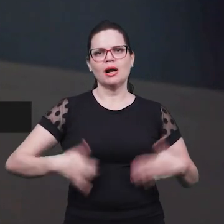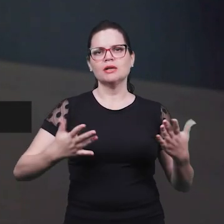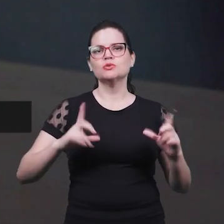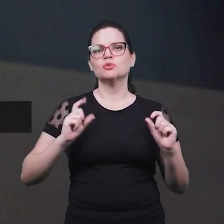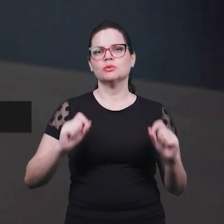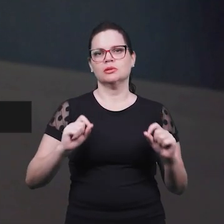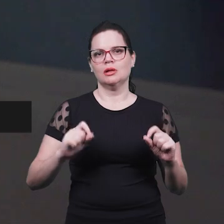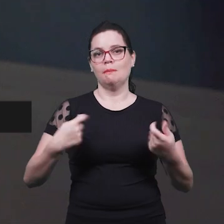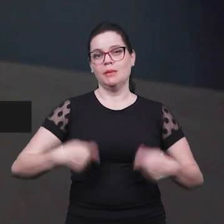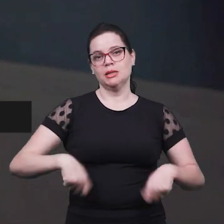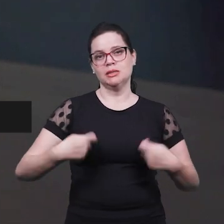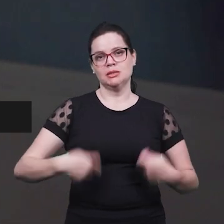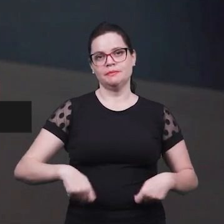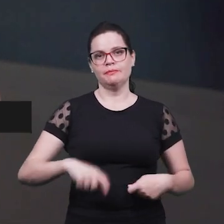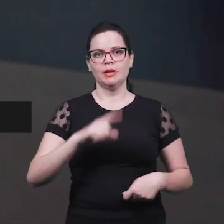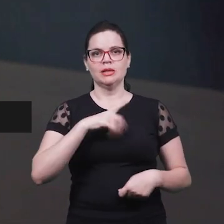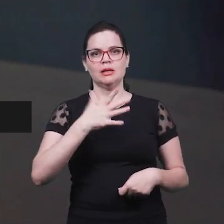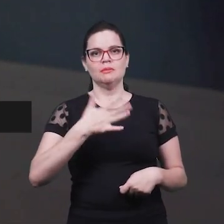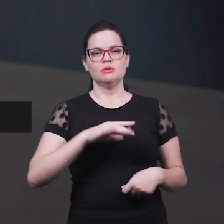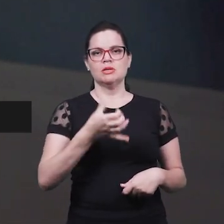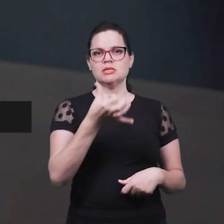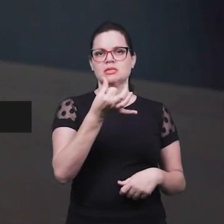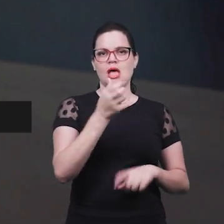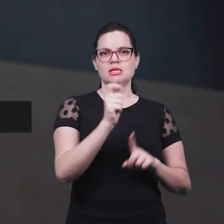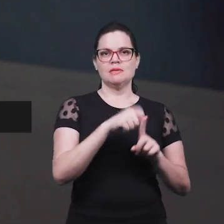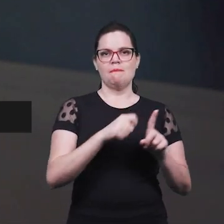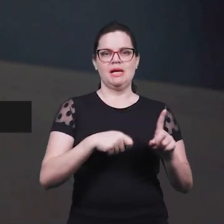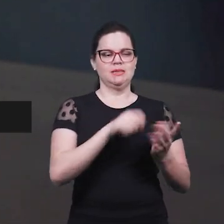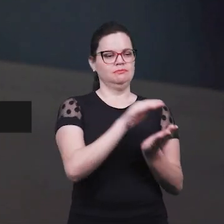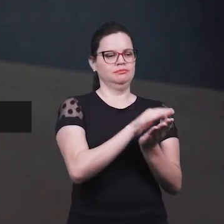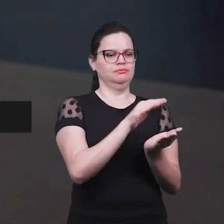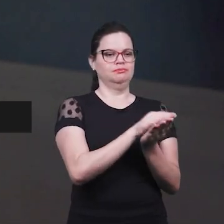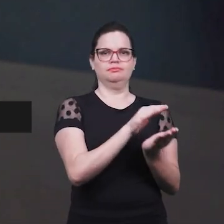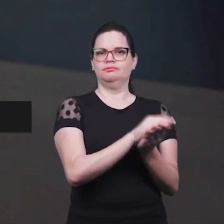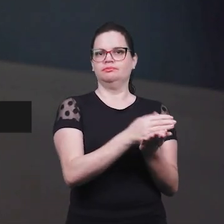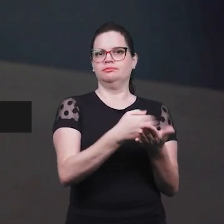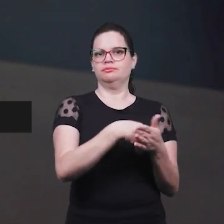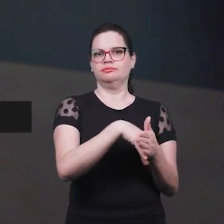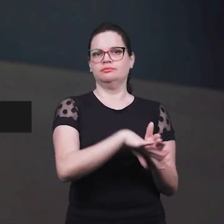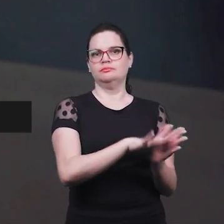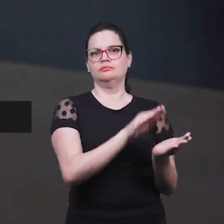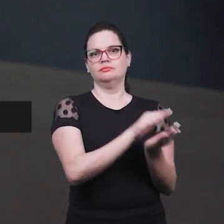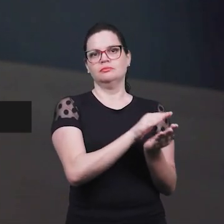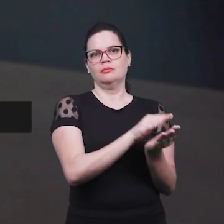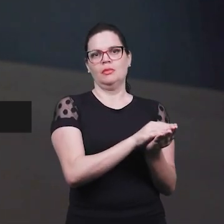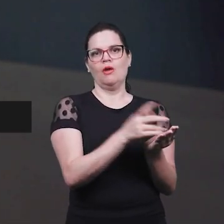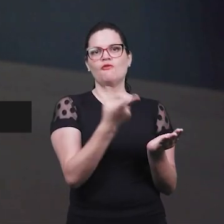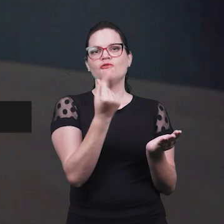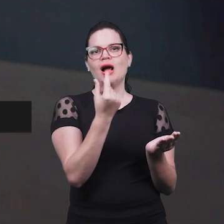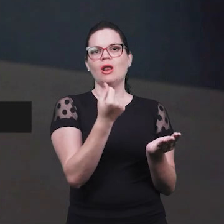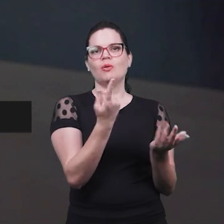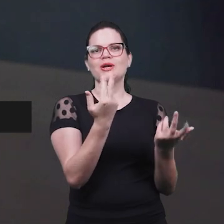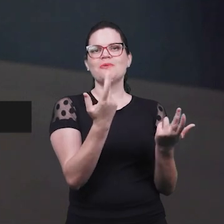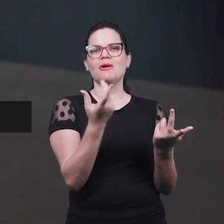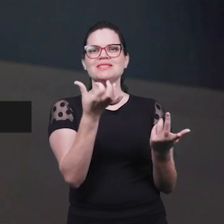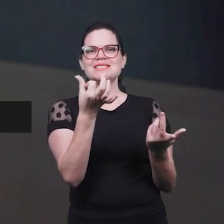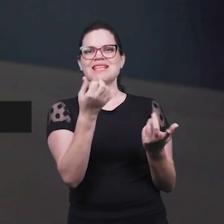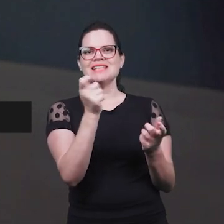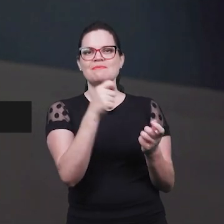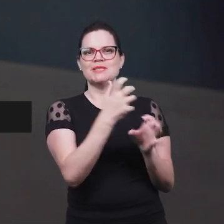reserva que pelo menos me garanta aí uns 6 meses, que é o normal para se reposicionar no